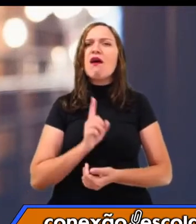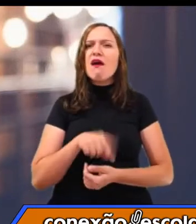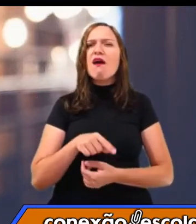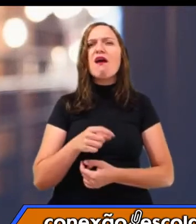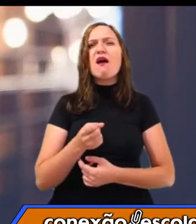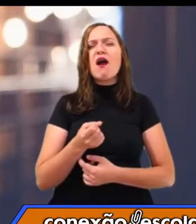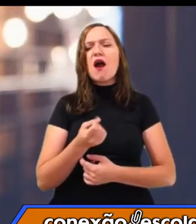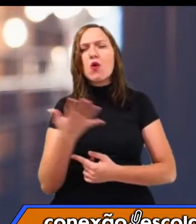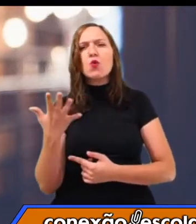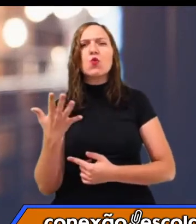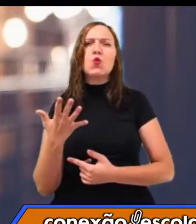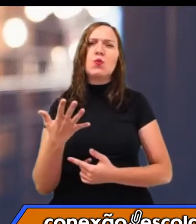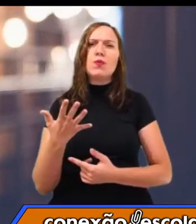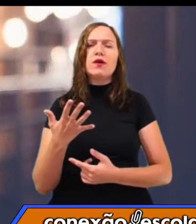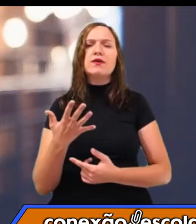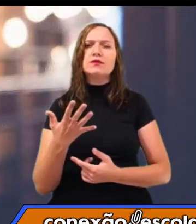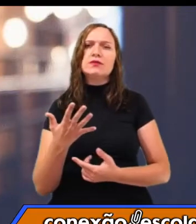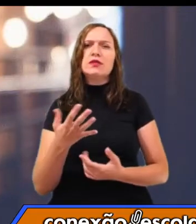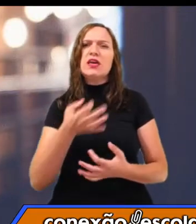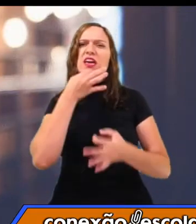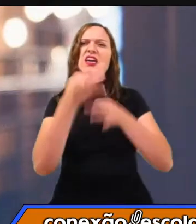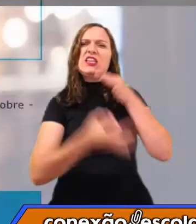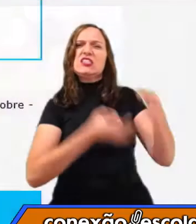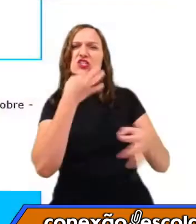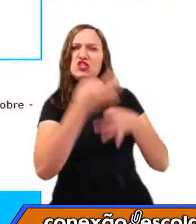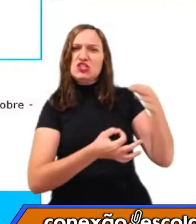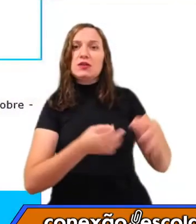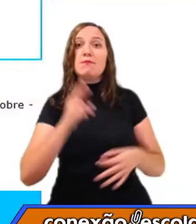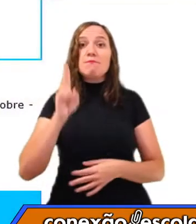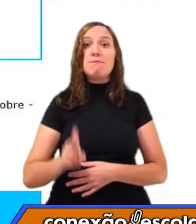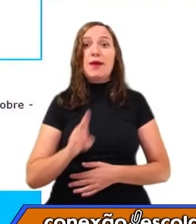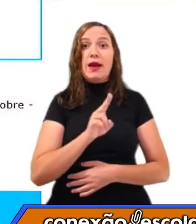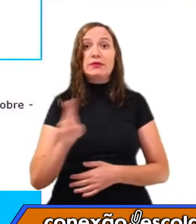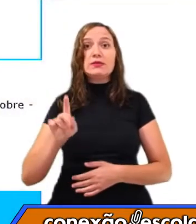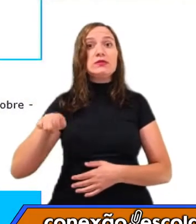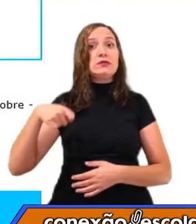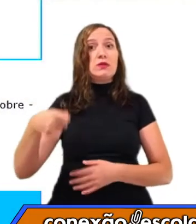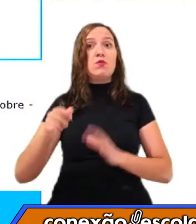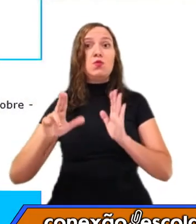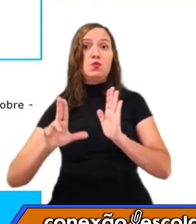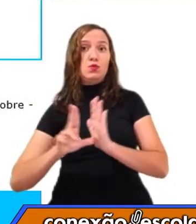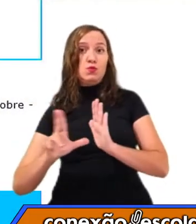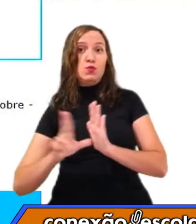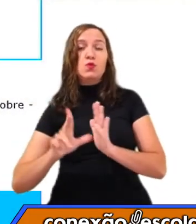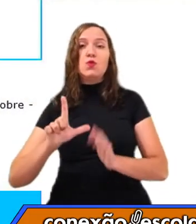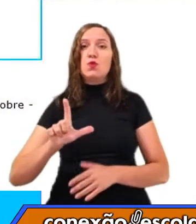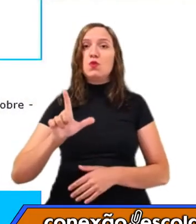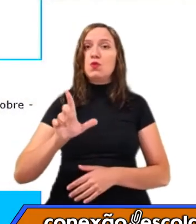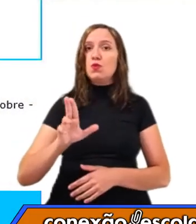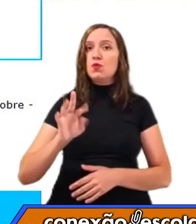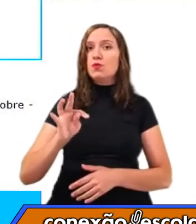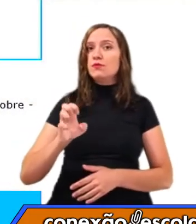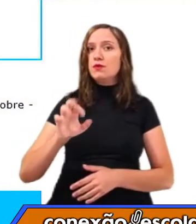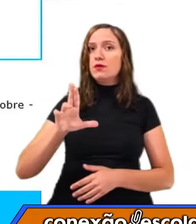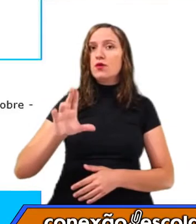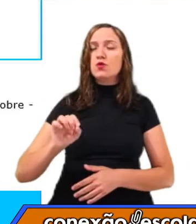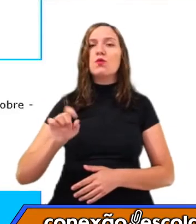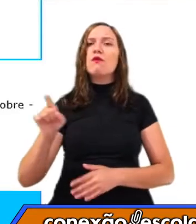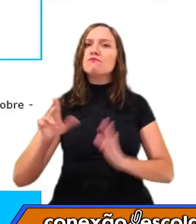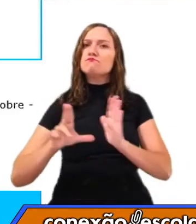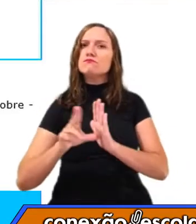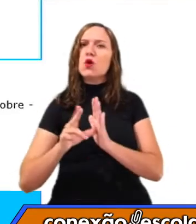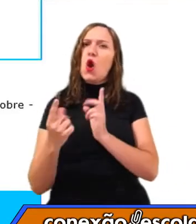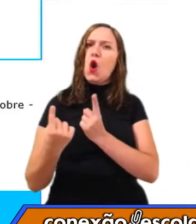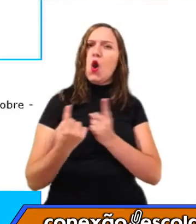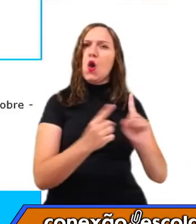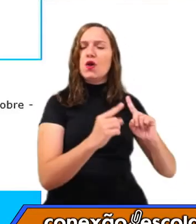algumas críticas que um padre chamado Martinho Lutero fez à Igreja Católica, né?